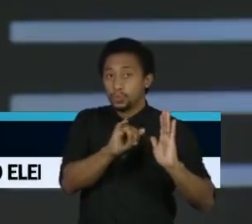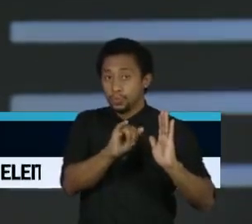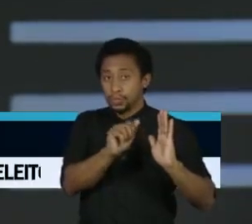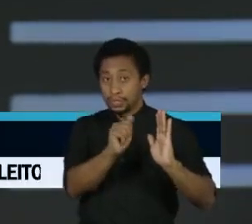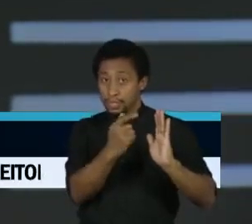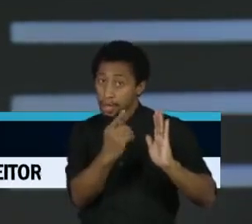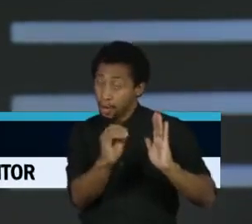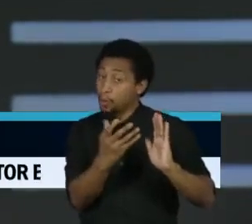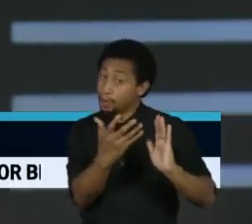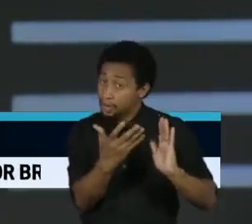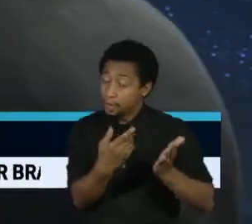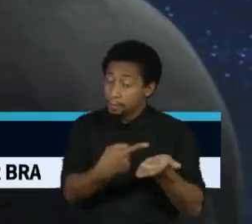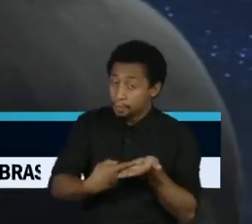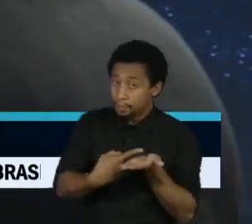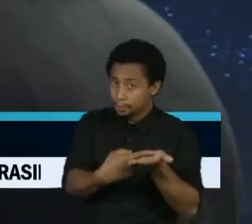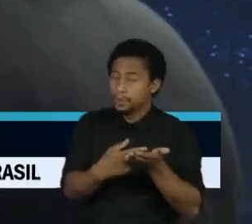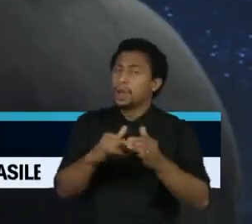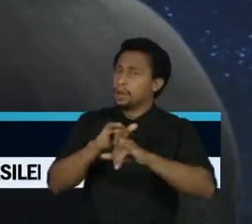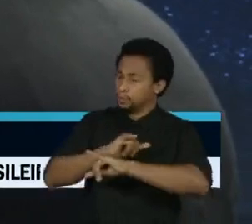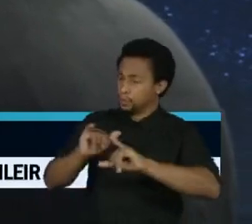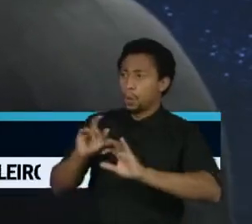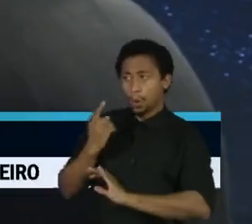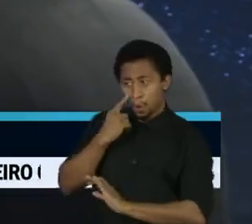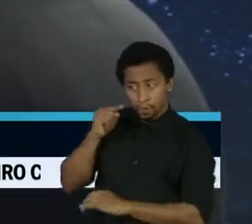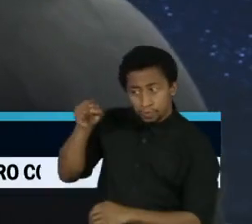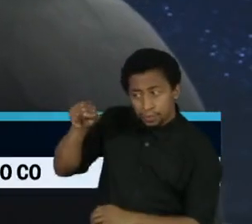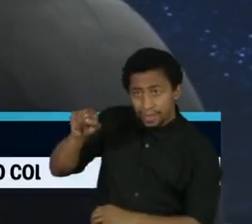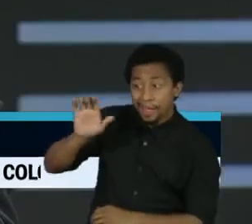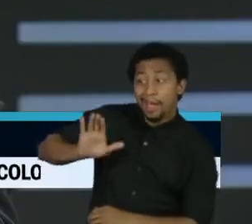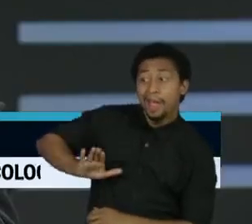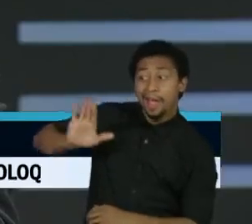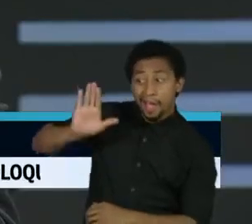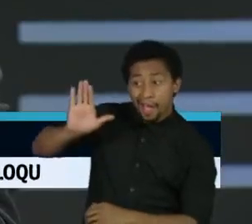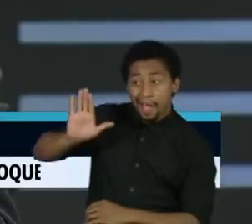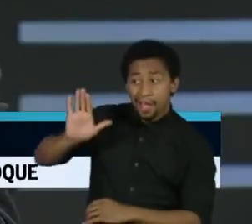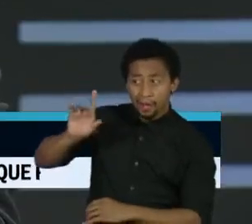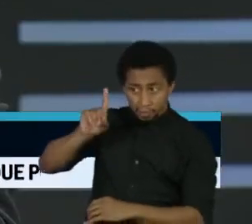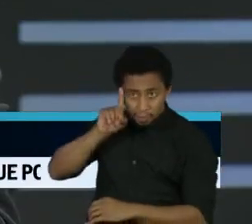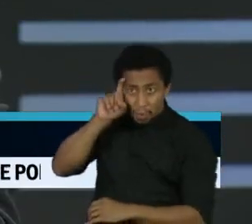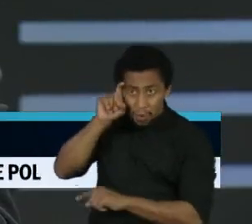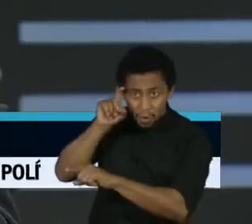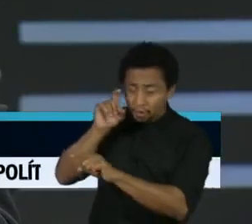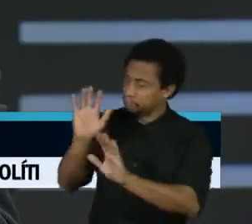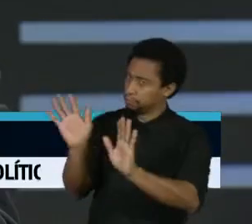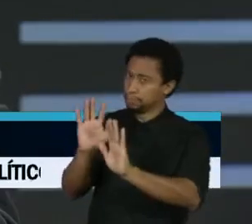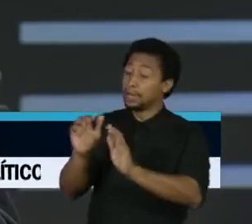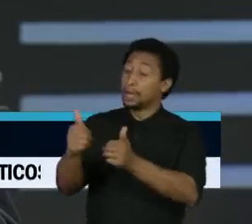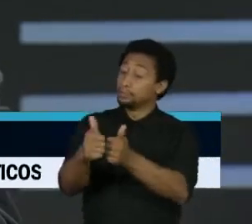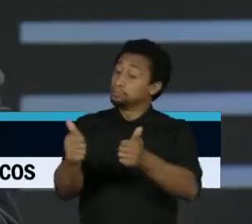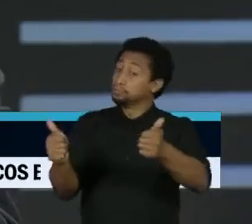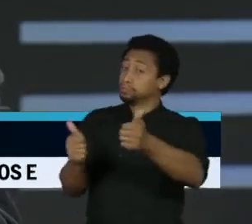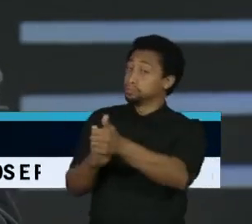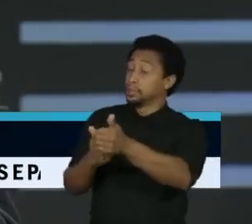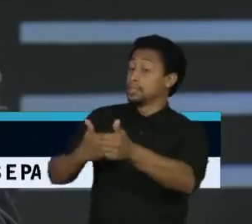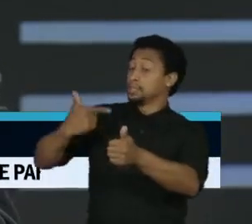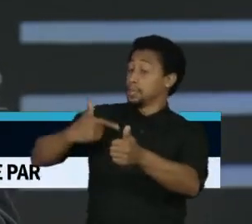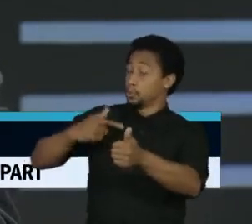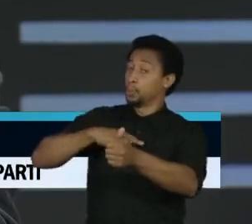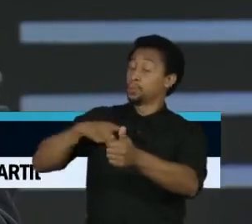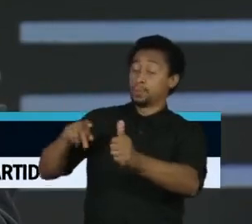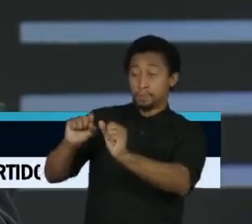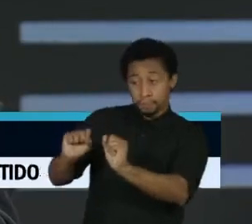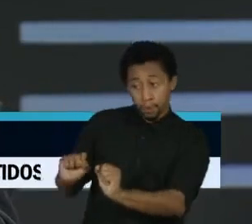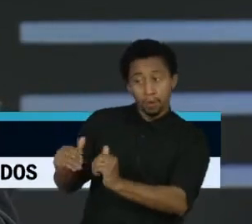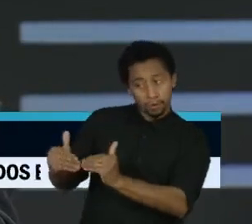insistir que a aliança só sairia se fosse vice e por isso aliança não prosperou em que o podemos e união Brasil e